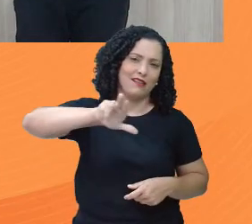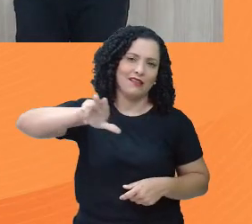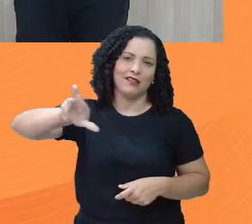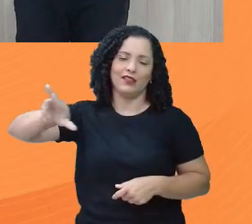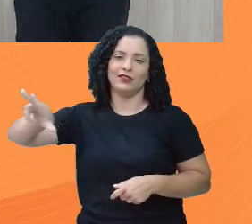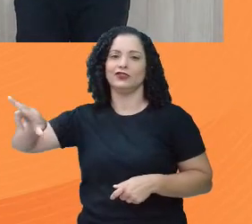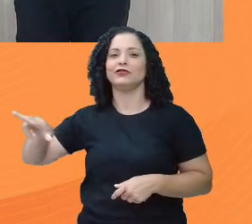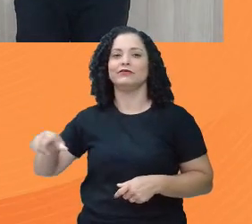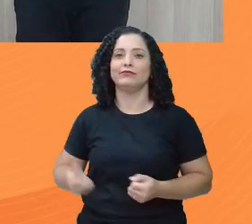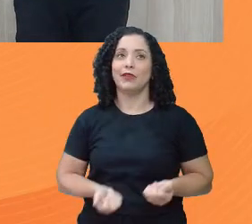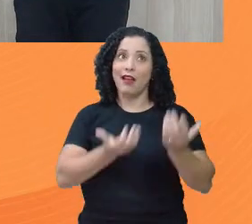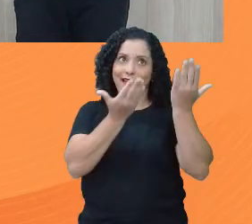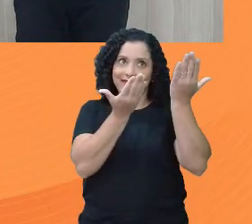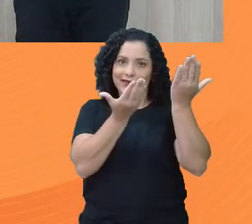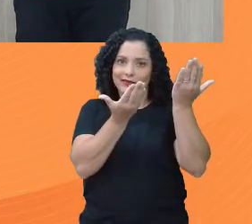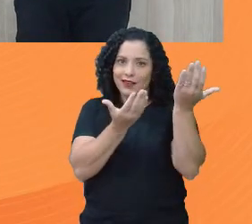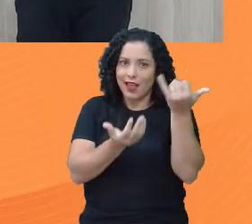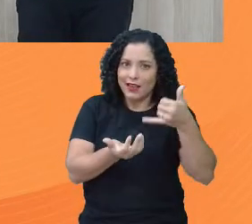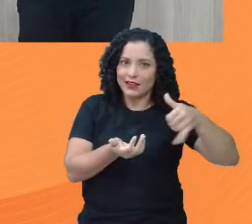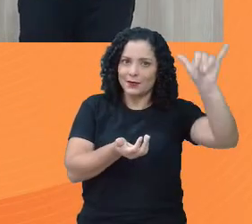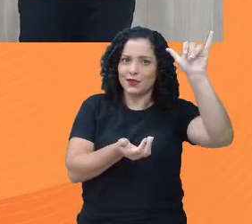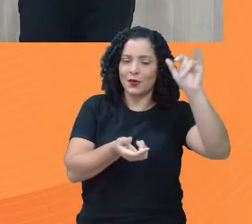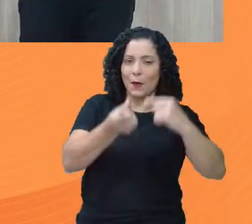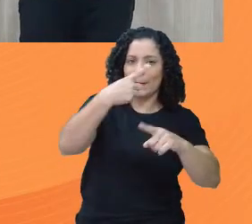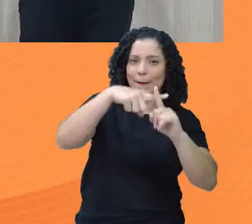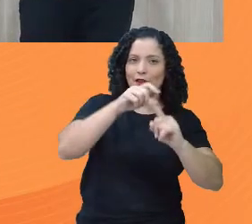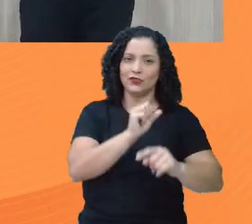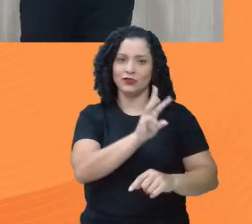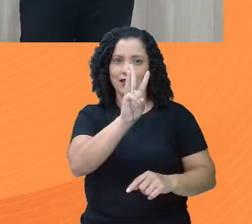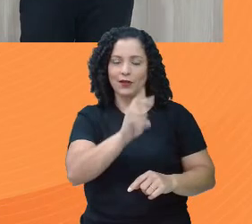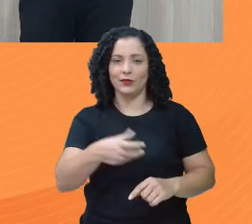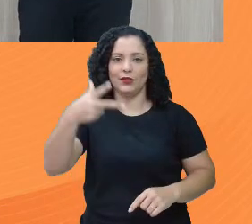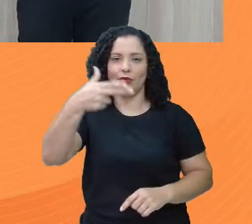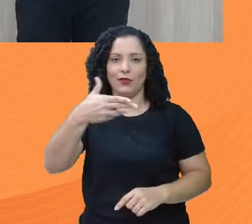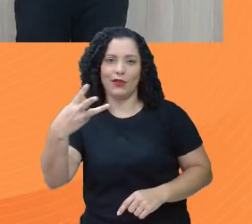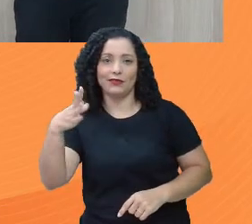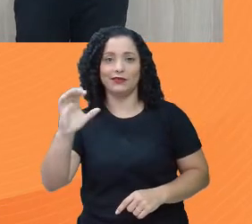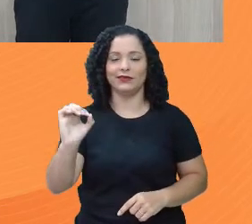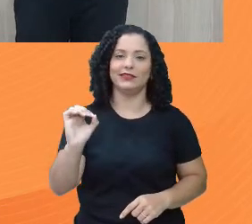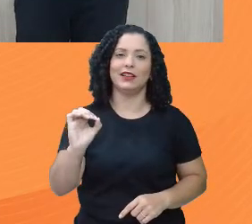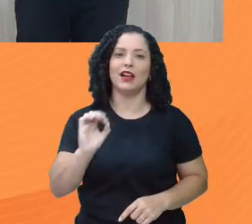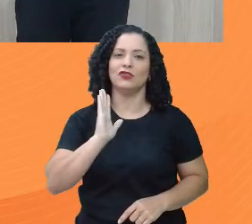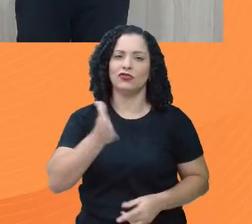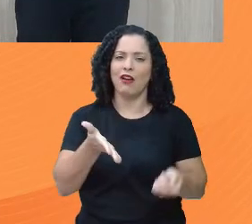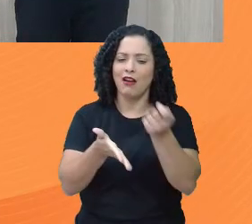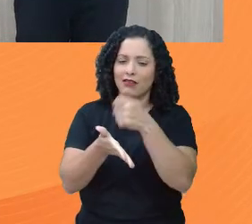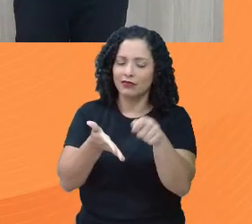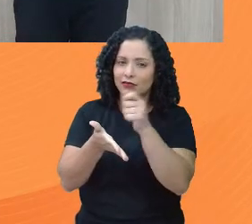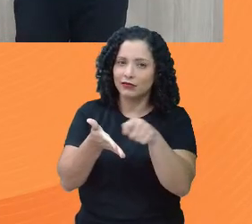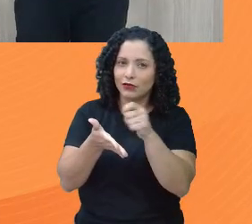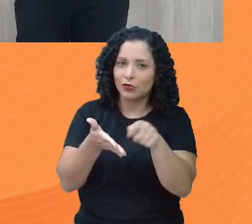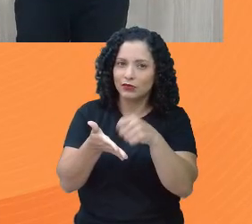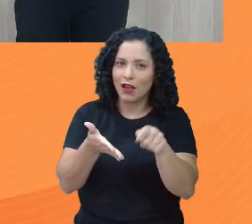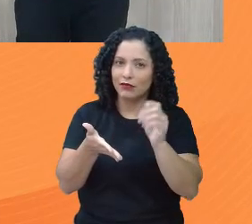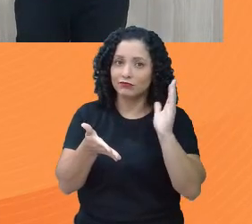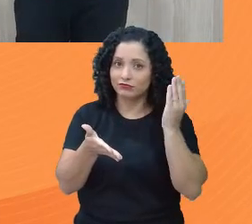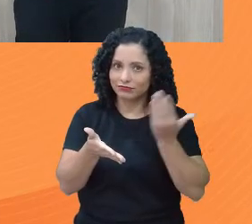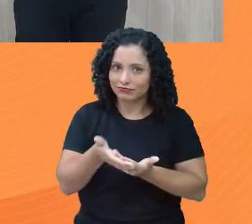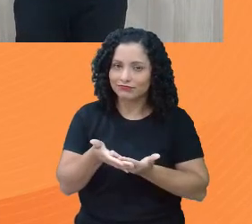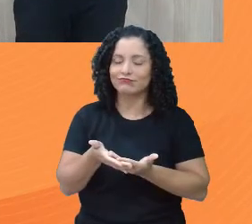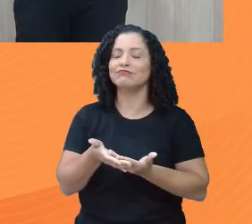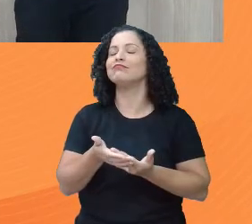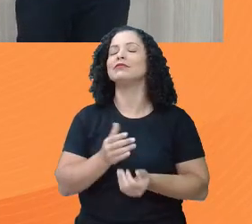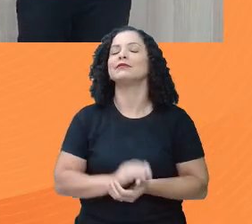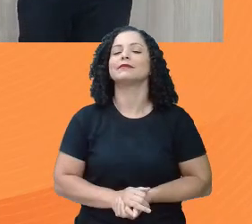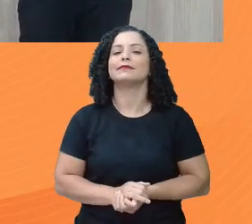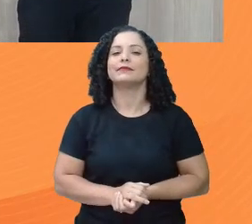para essa equação y mais w igual a 30, certo? Então, já anote aí esse recadinho aí, relembrando